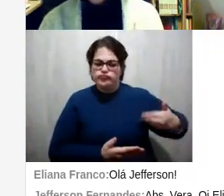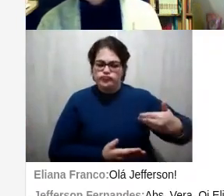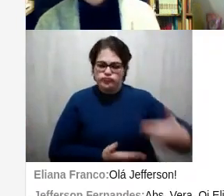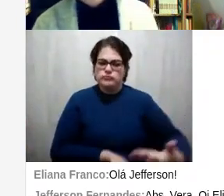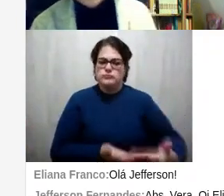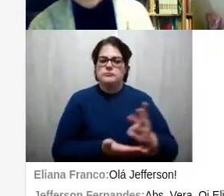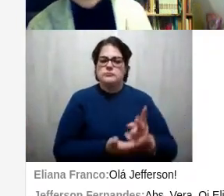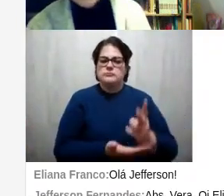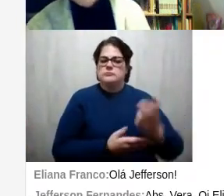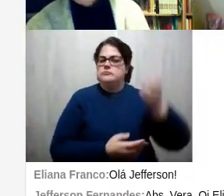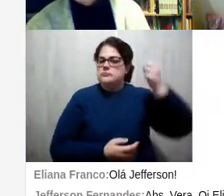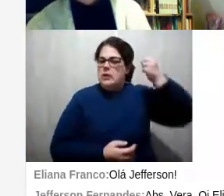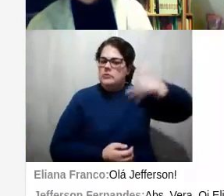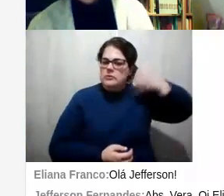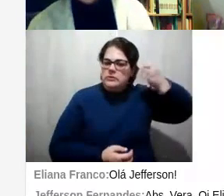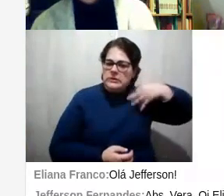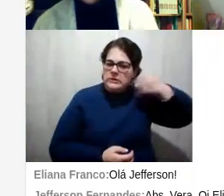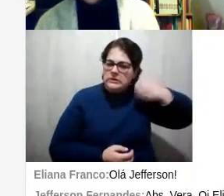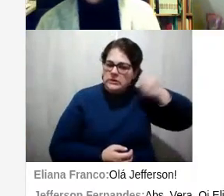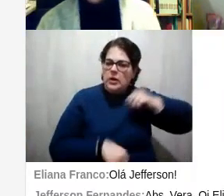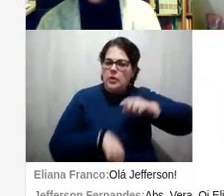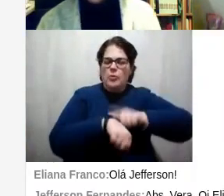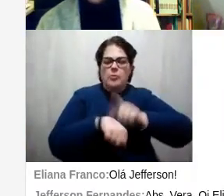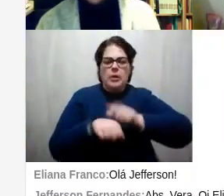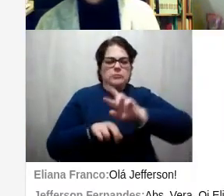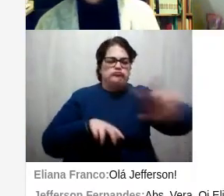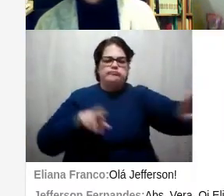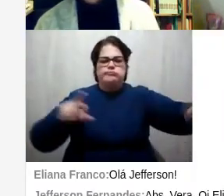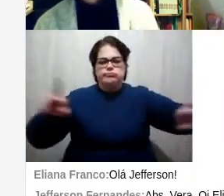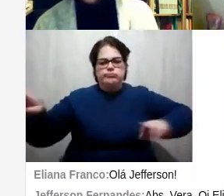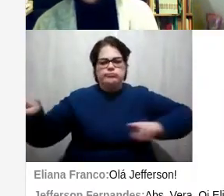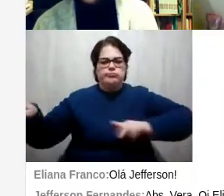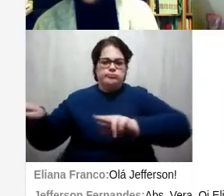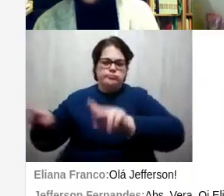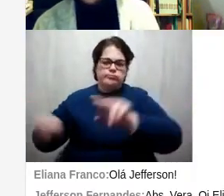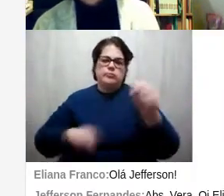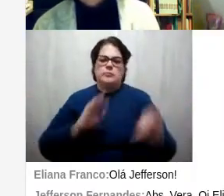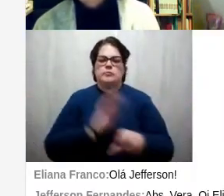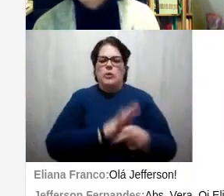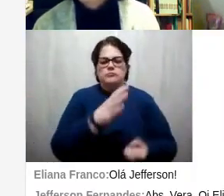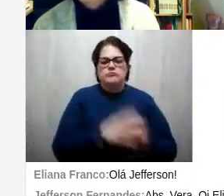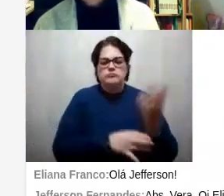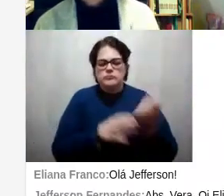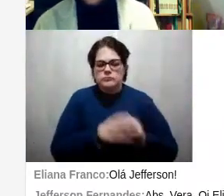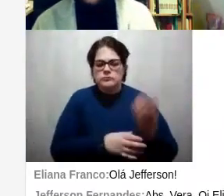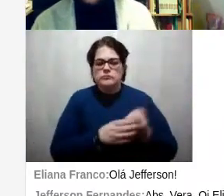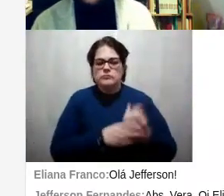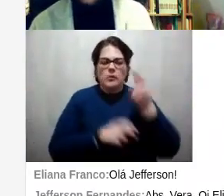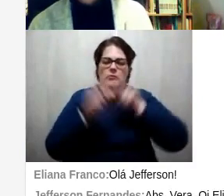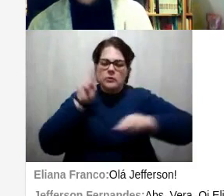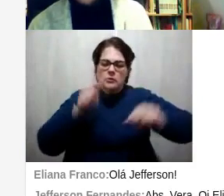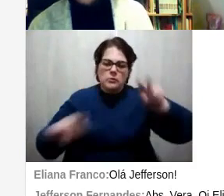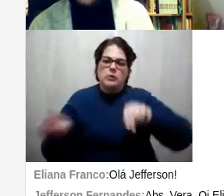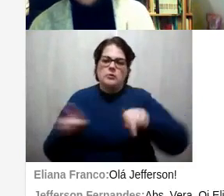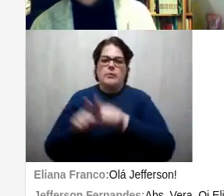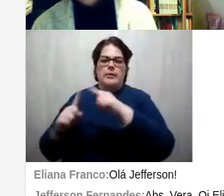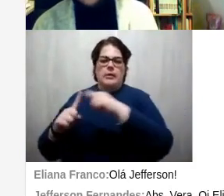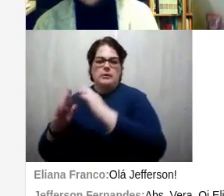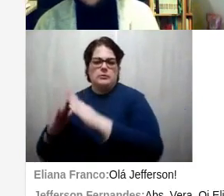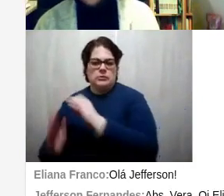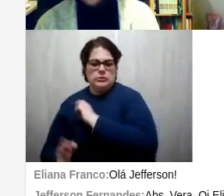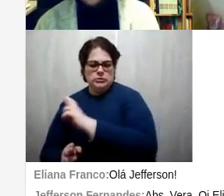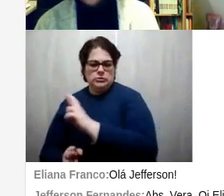em todos os tipos de espetáculos, produtos audiovisuais, além de eventos religiosos, acadêmicos e sociais.